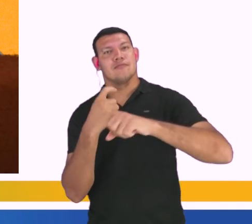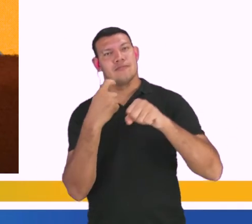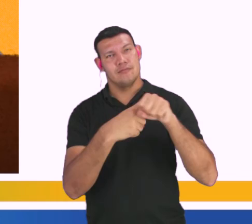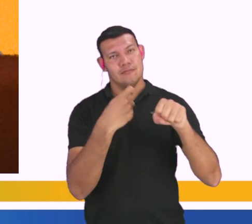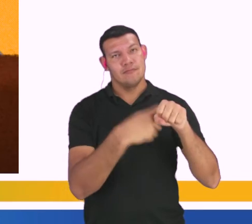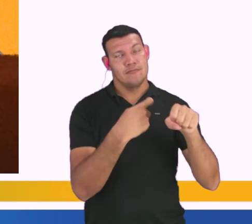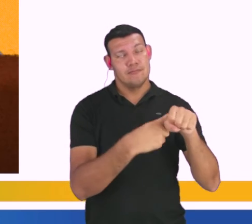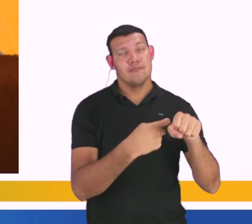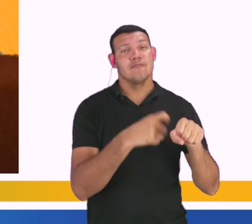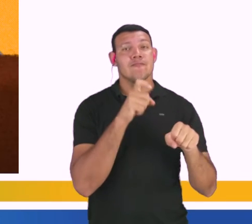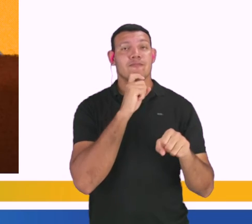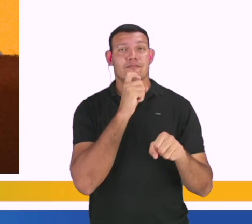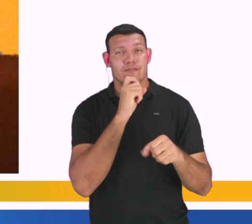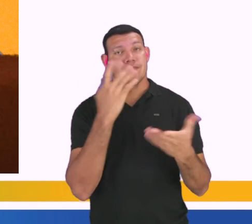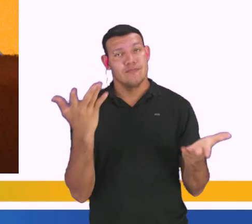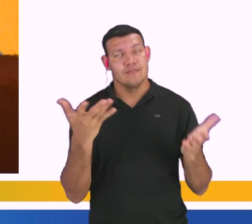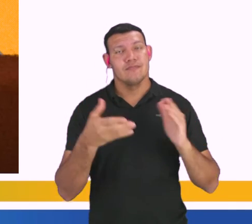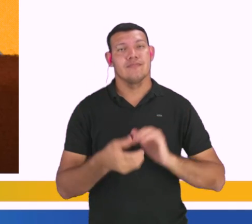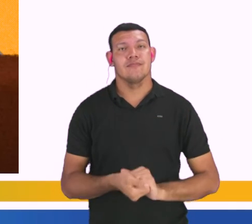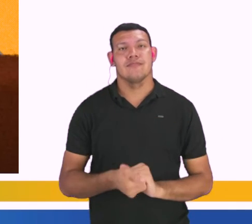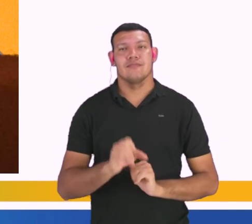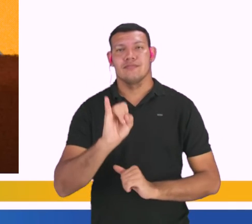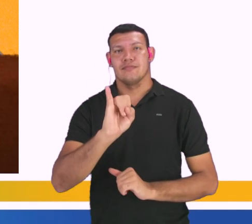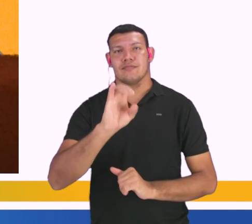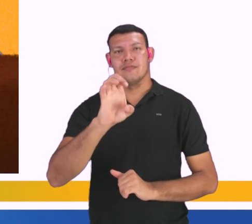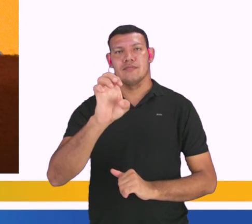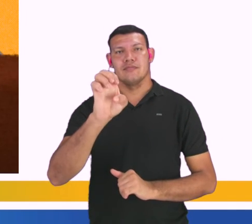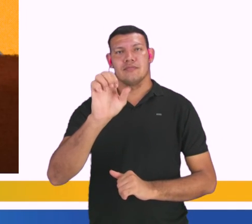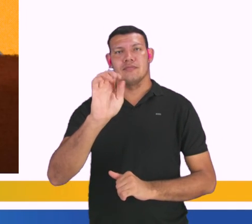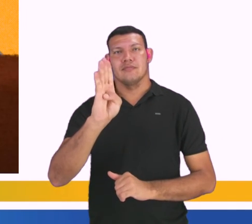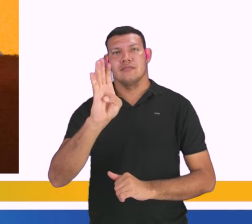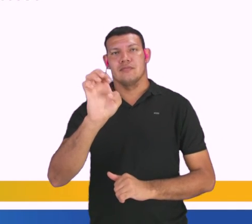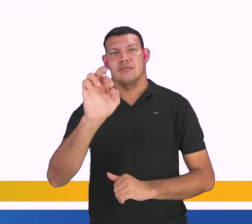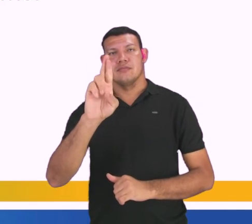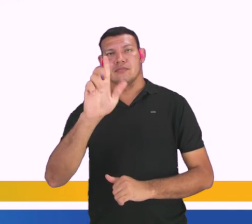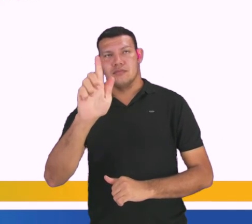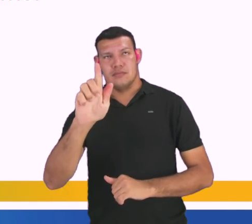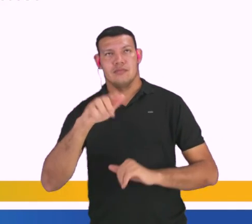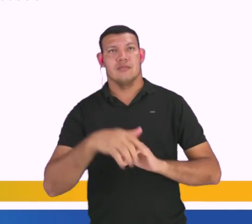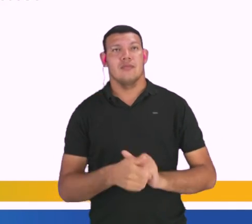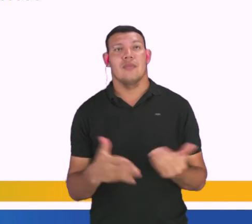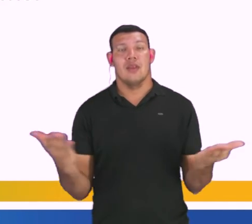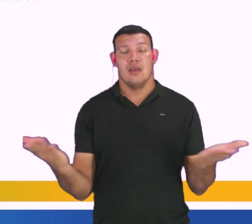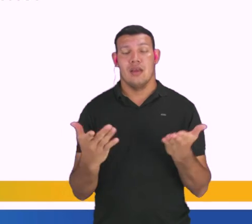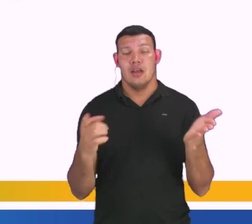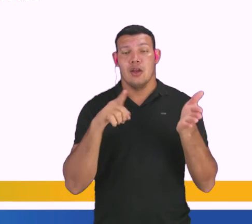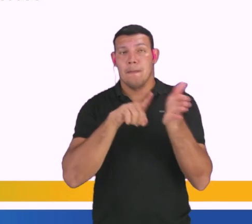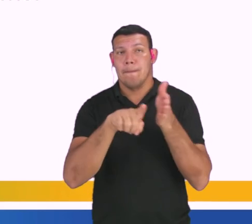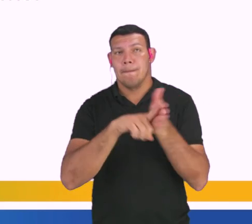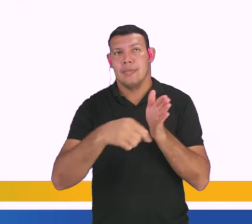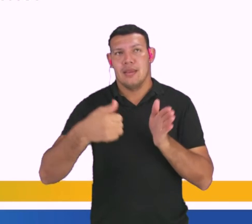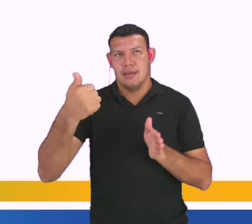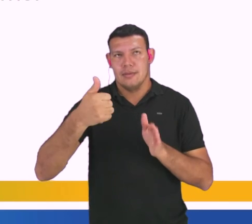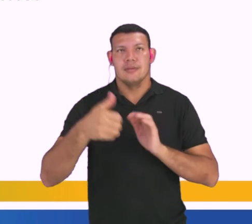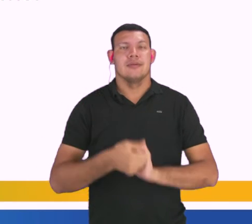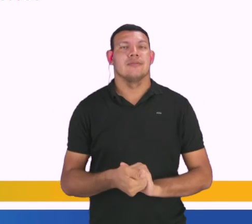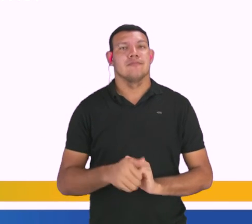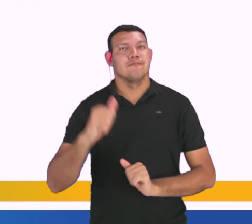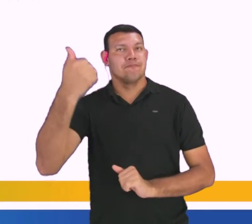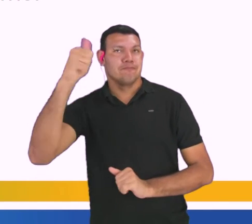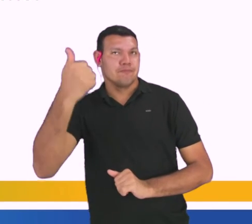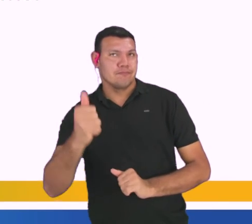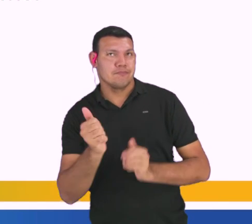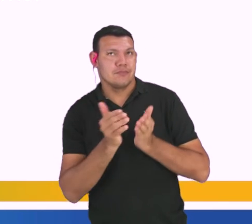com os icebergs, ok? Para finalizarmos, vamos fazer a análise só de uma questão aqui, que diz